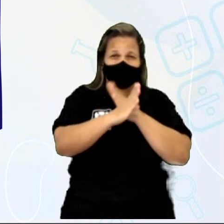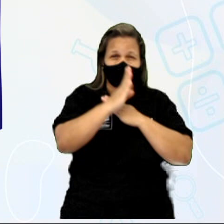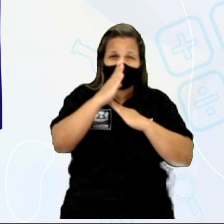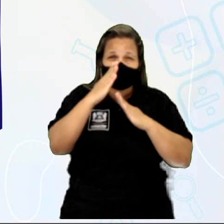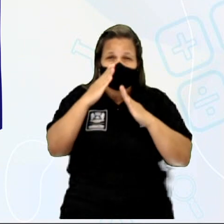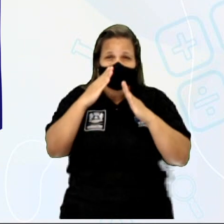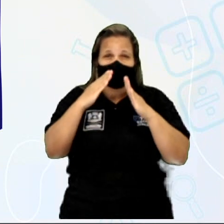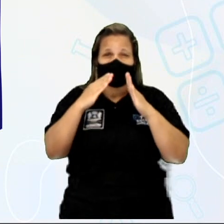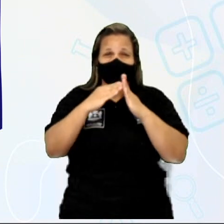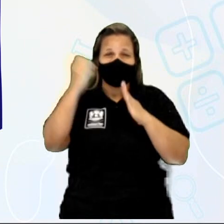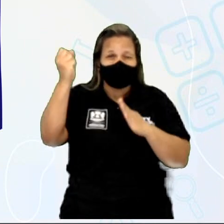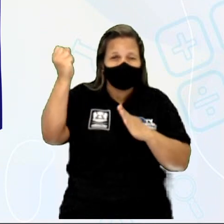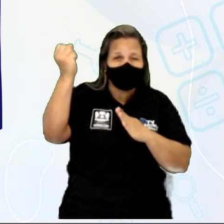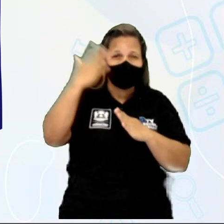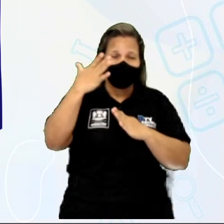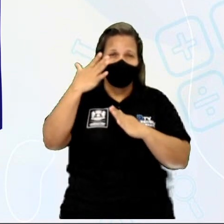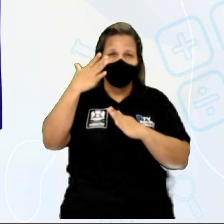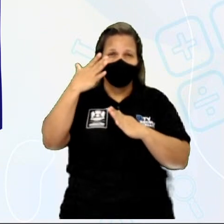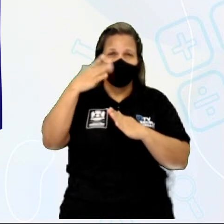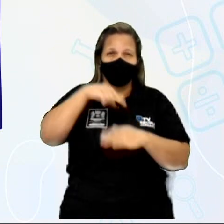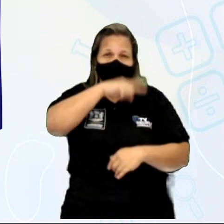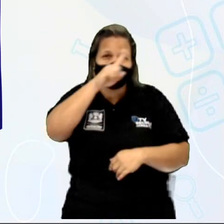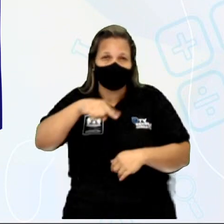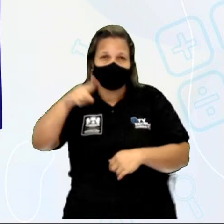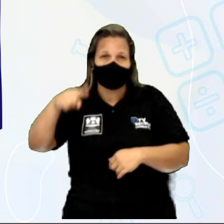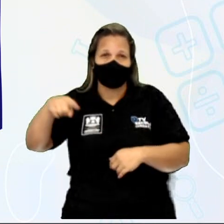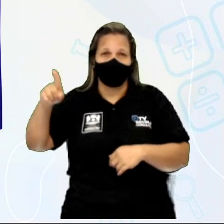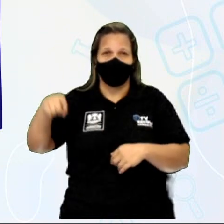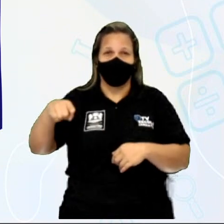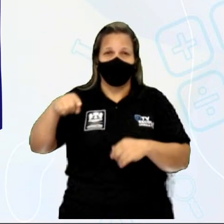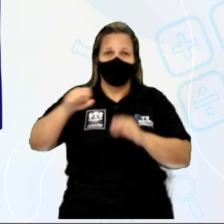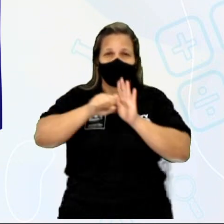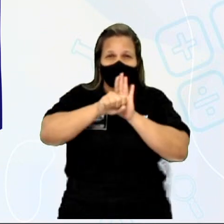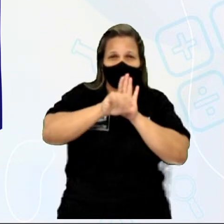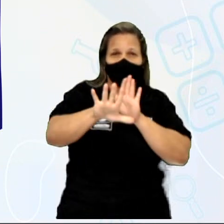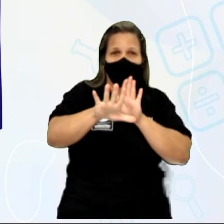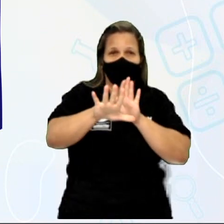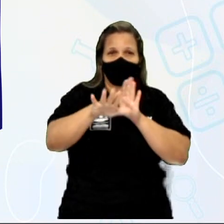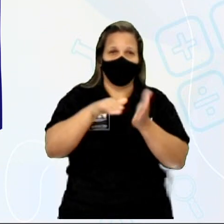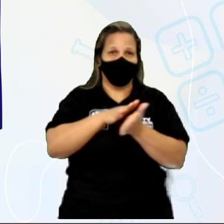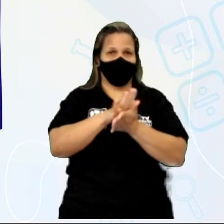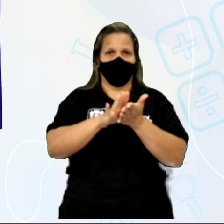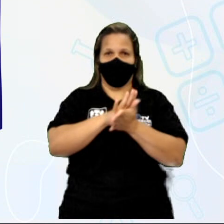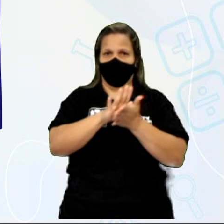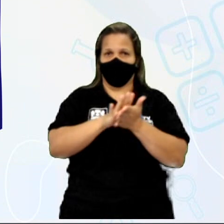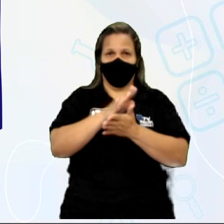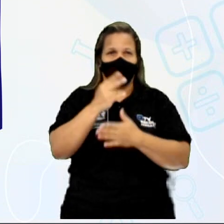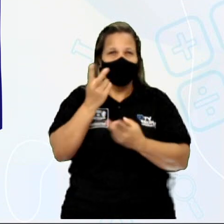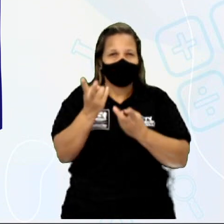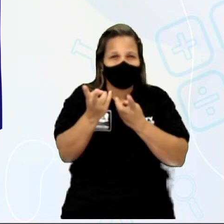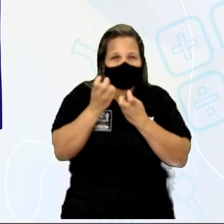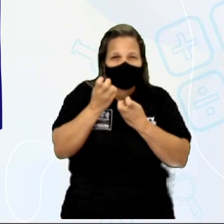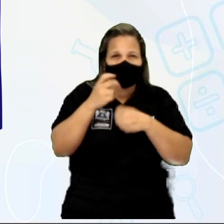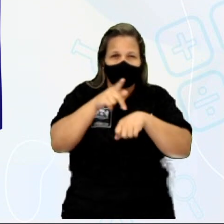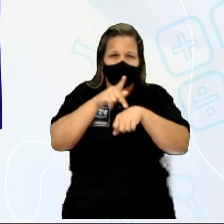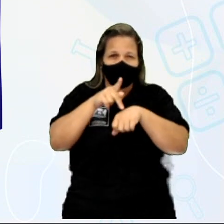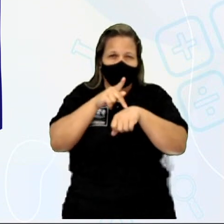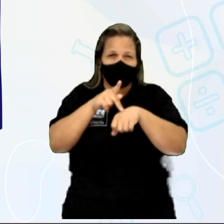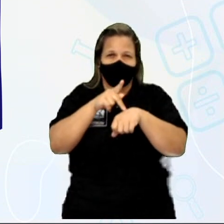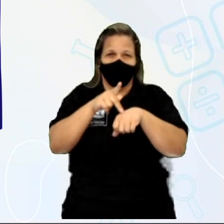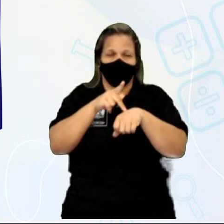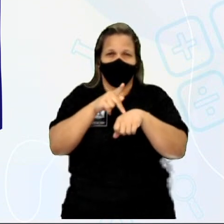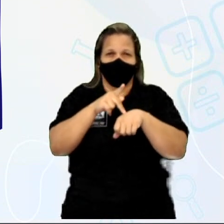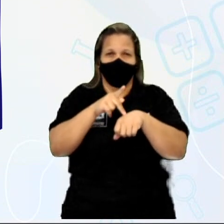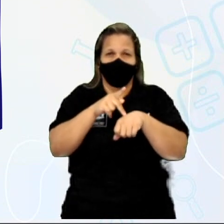vai refletir nenhuma. Já a camisa azul vai absorver todas as frequências de luz,